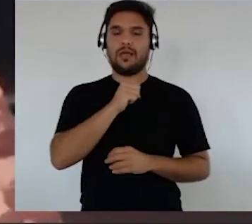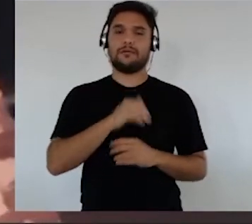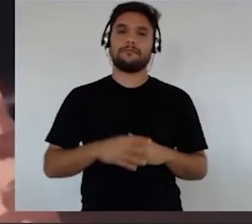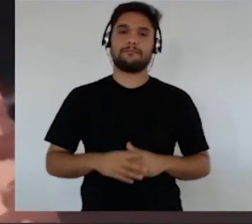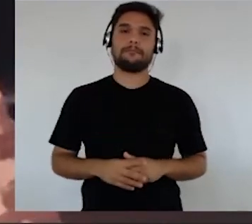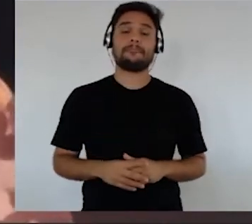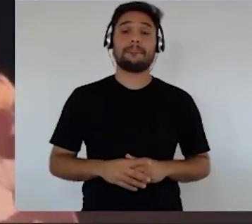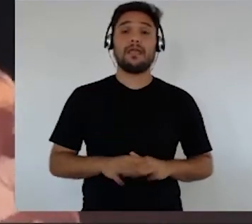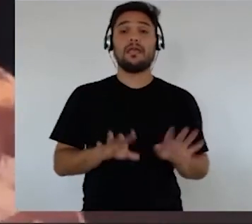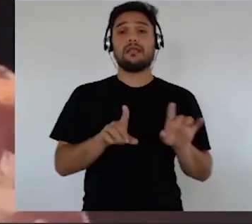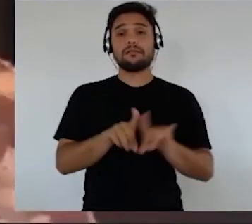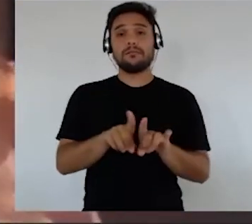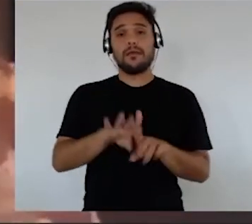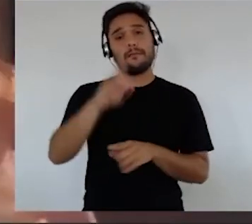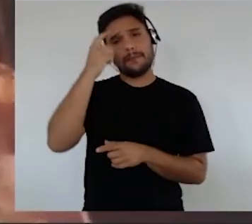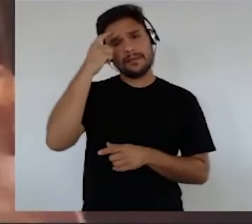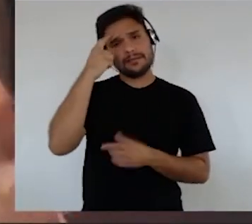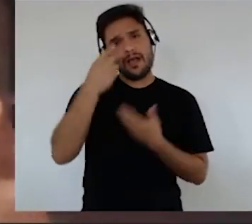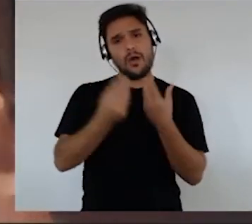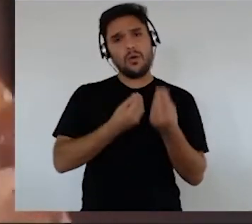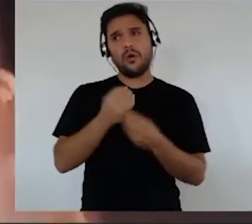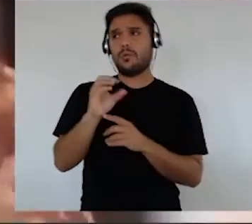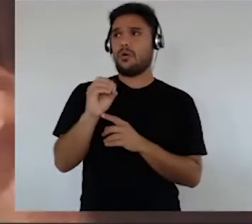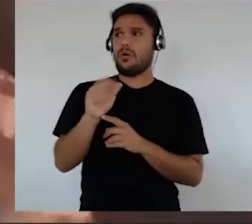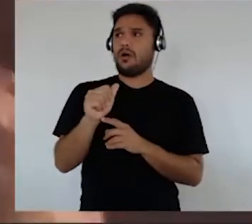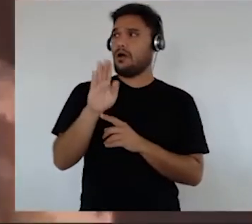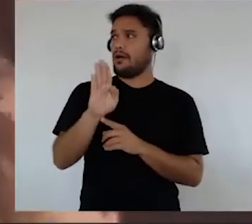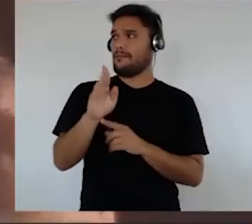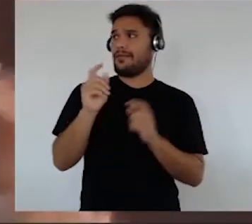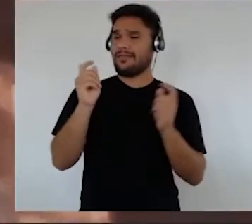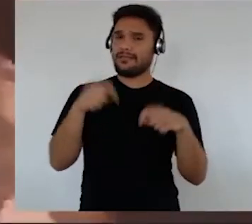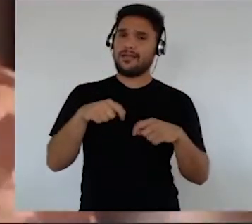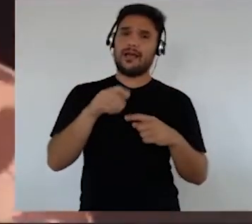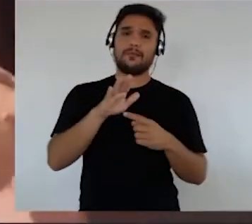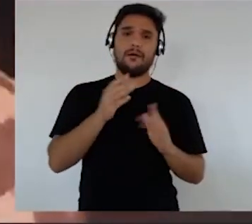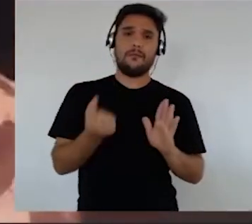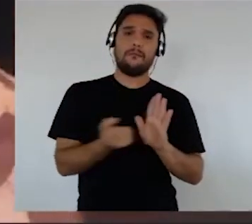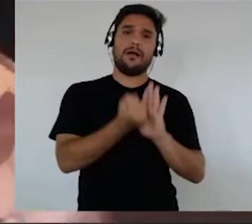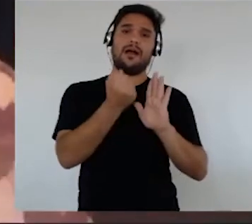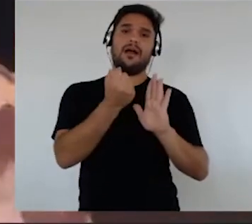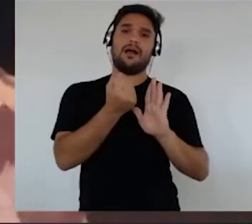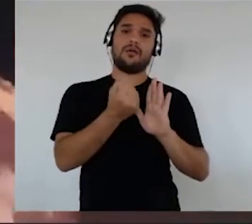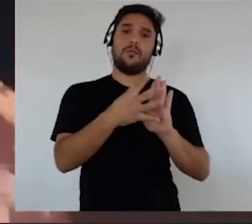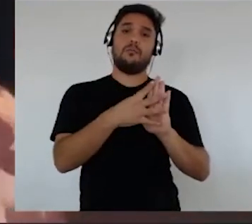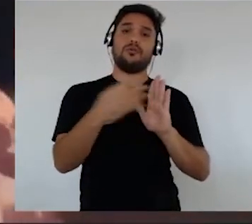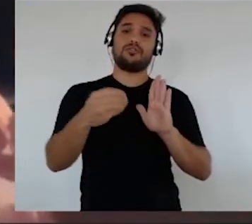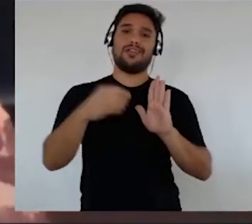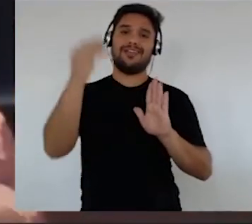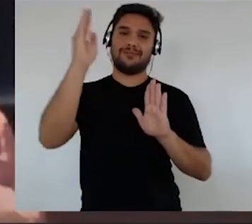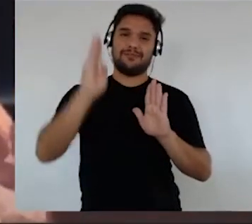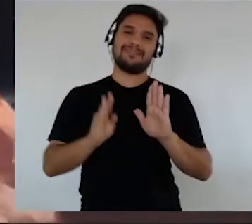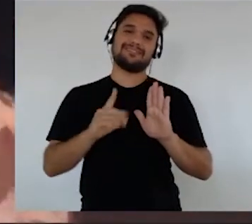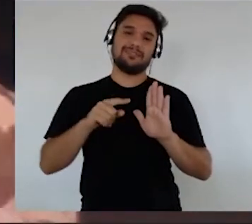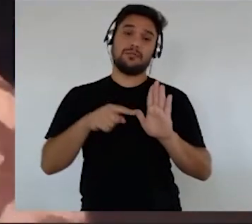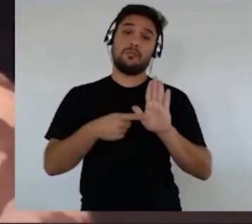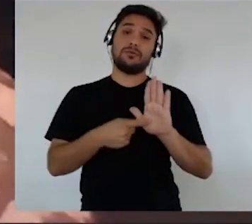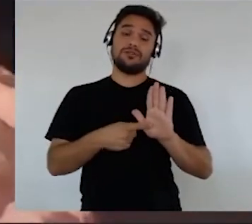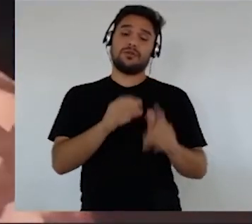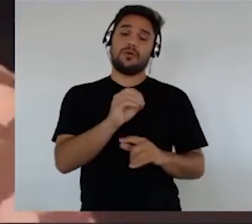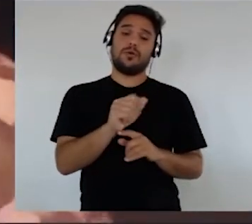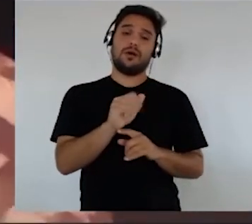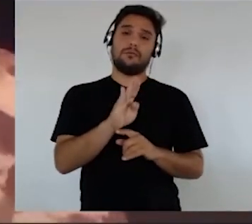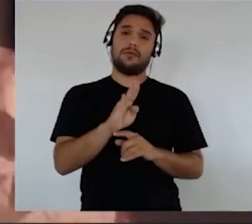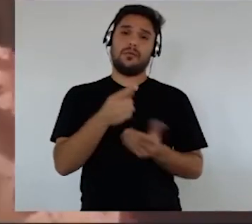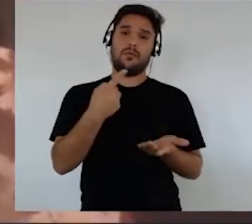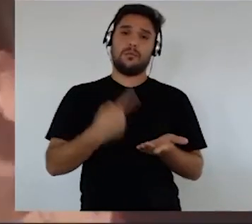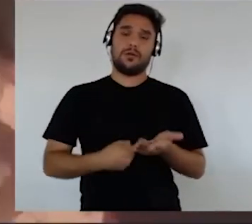tempo, pensar como isso também pode fazer da OAB um grande farol no Brasil, no que se refere ao nosso compromisso com